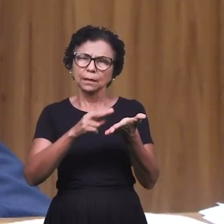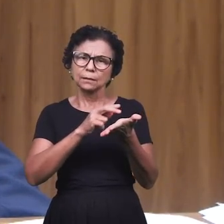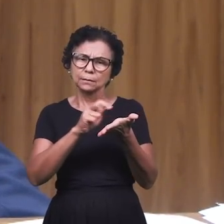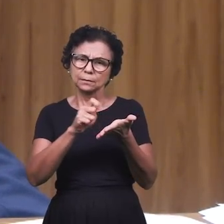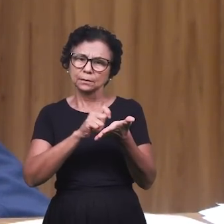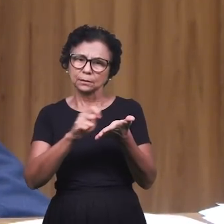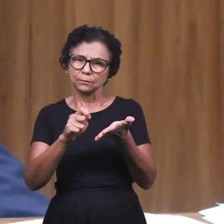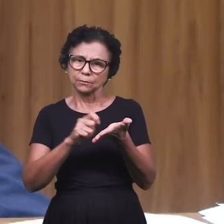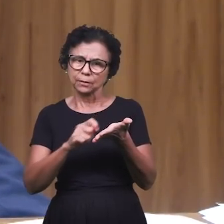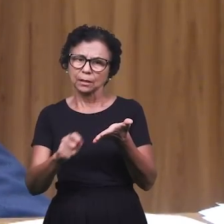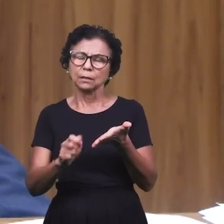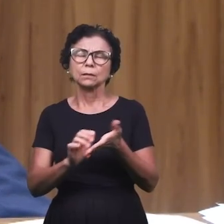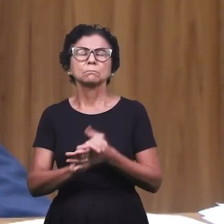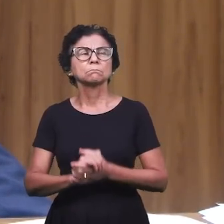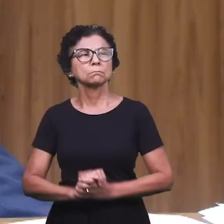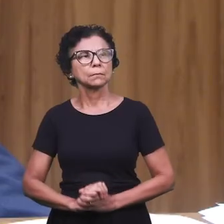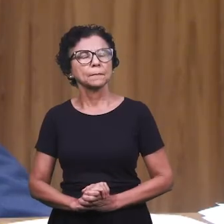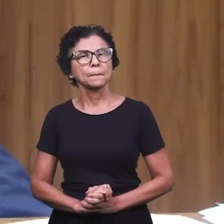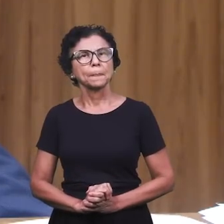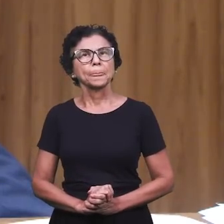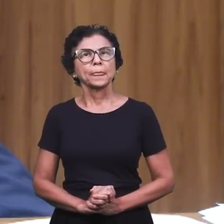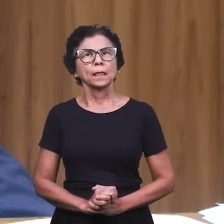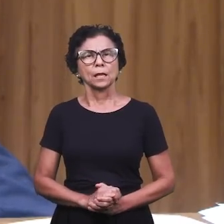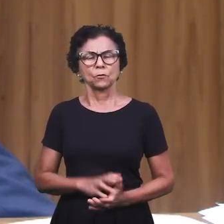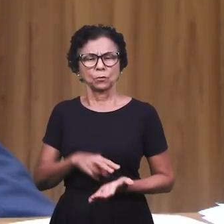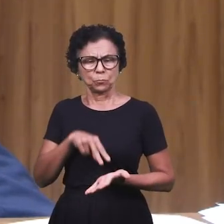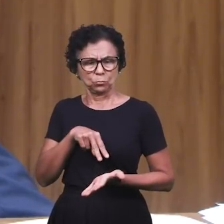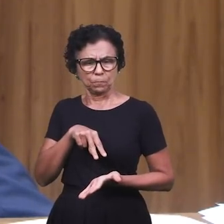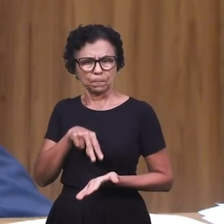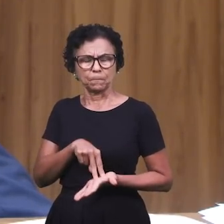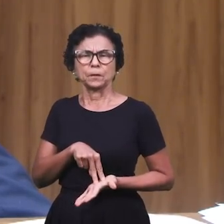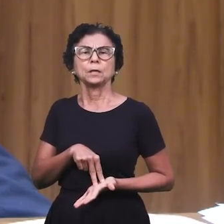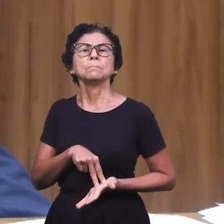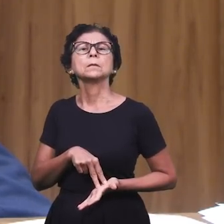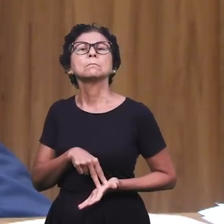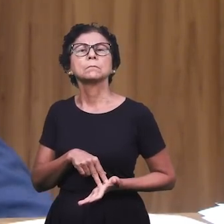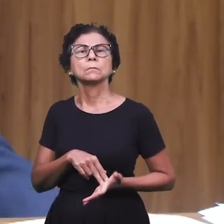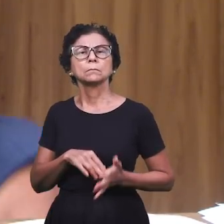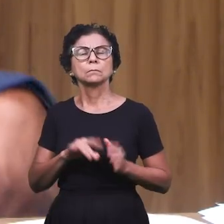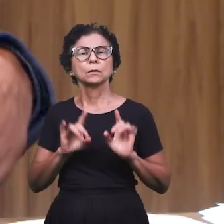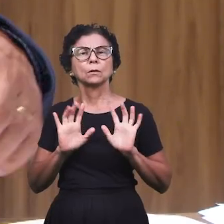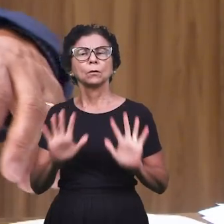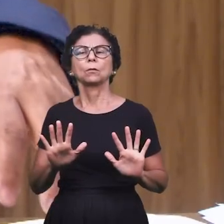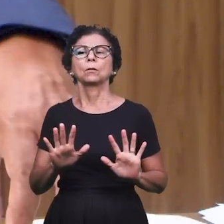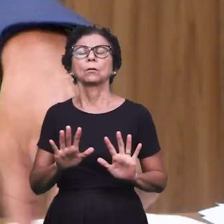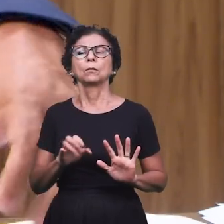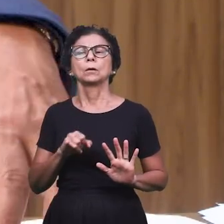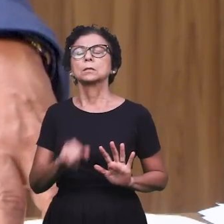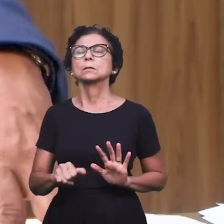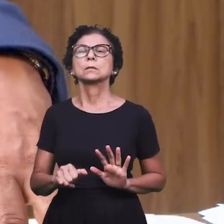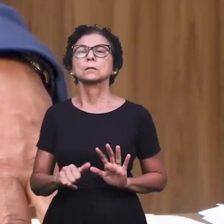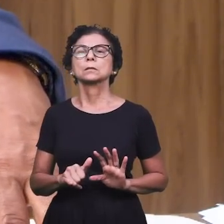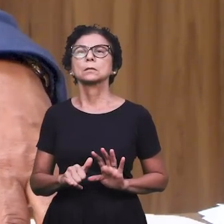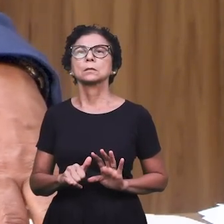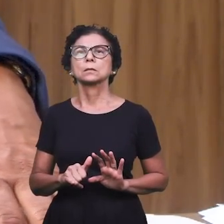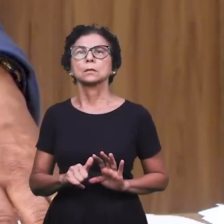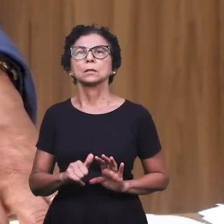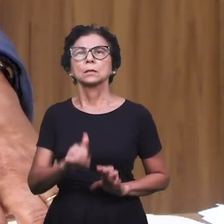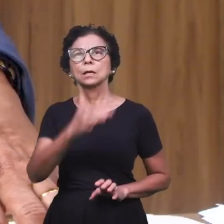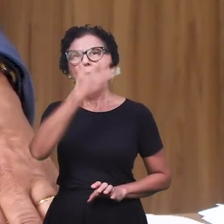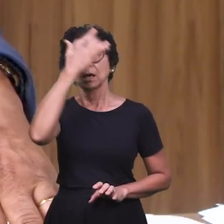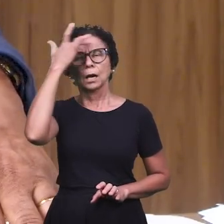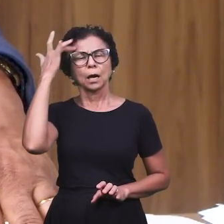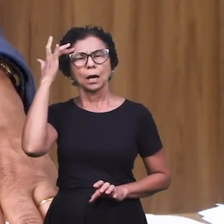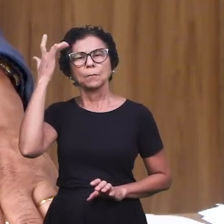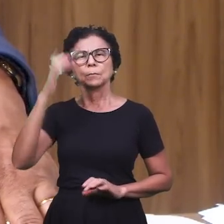Ele foi muito enfático. Algumas observações que ele fez na carta, observações dele foram fortes. Ele falou, se alguém vem ter conosco que não